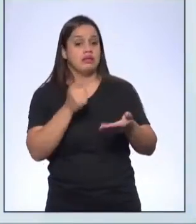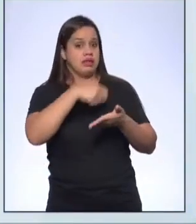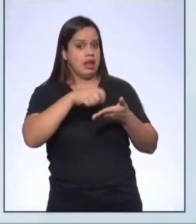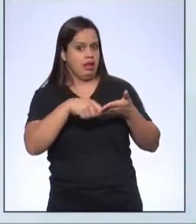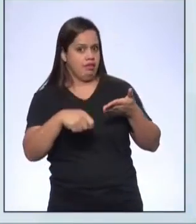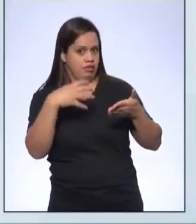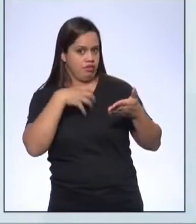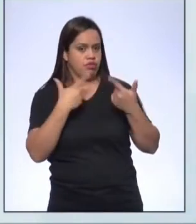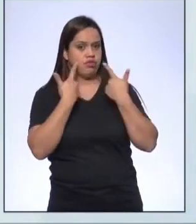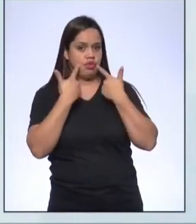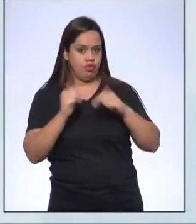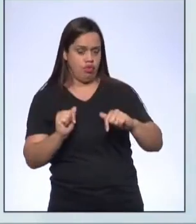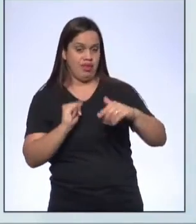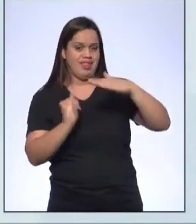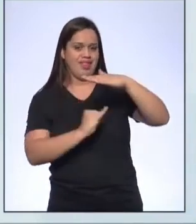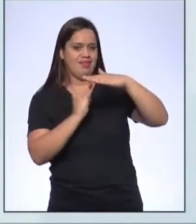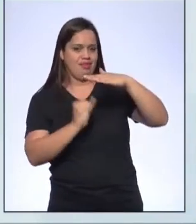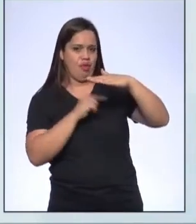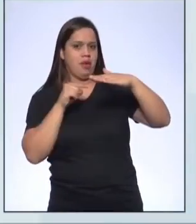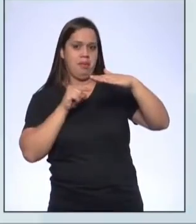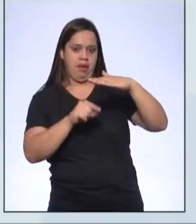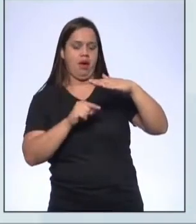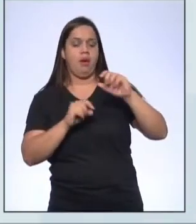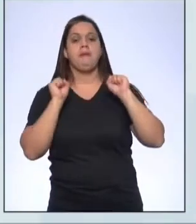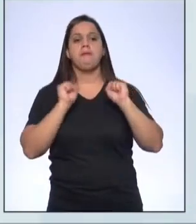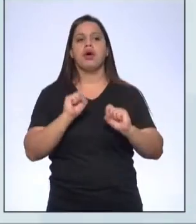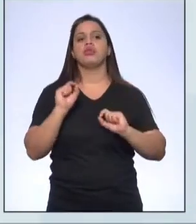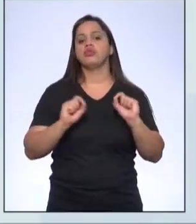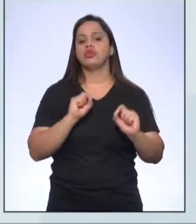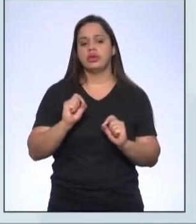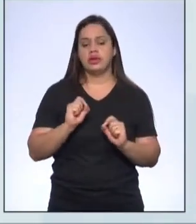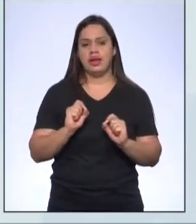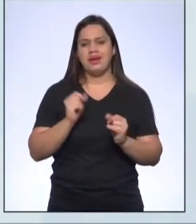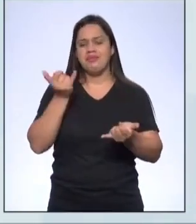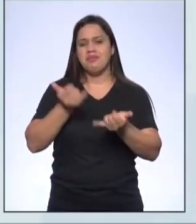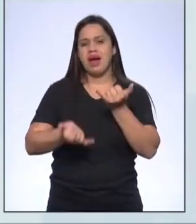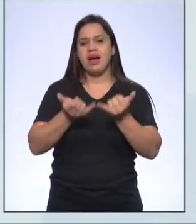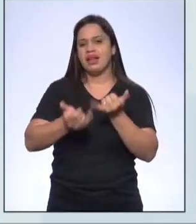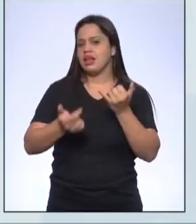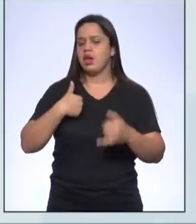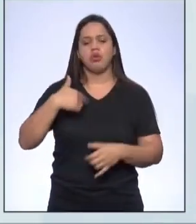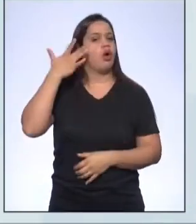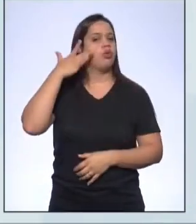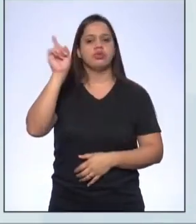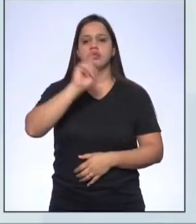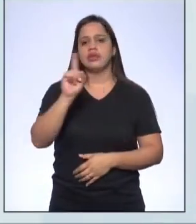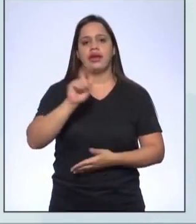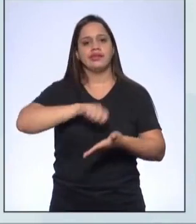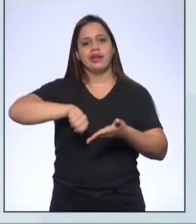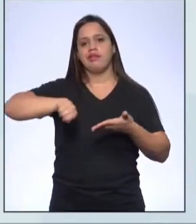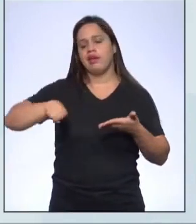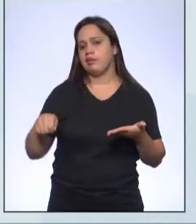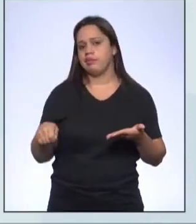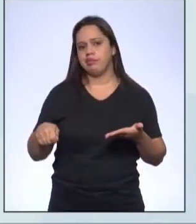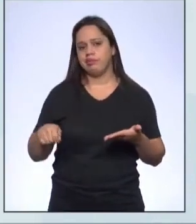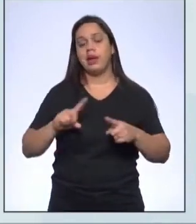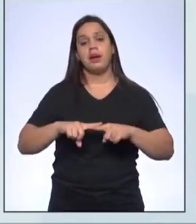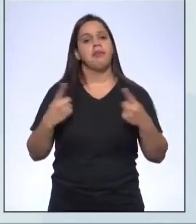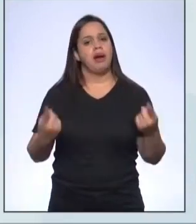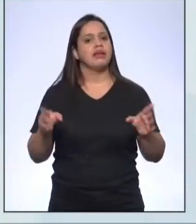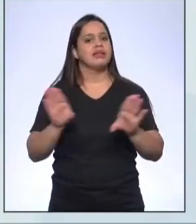que foi o que o Flávio fez na primeira carta, né, pode sim parecer que eu não sei escrever. Só que isso também é uma forma